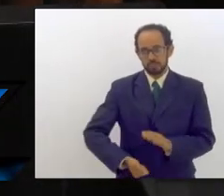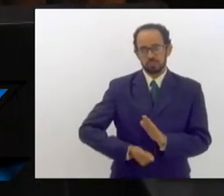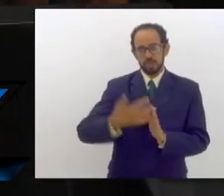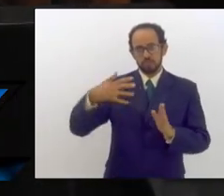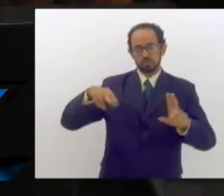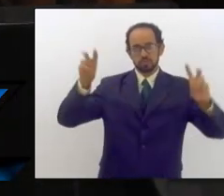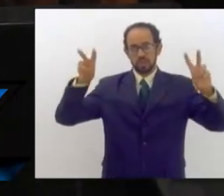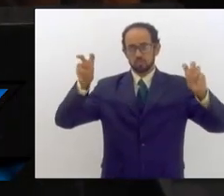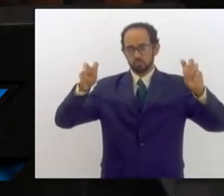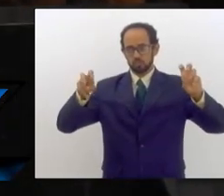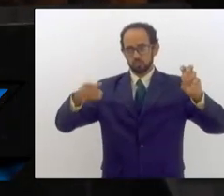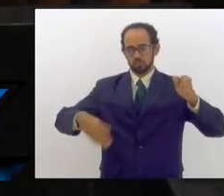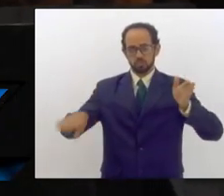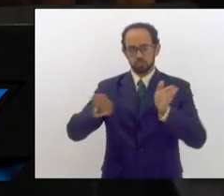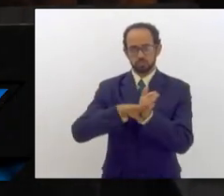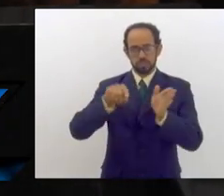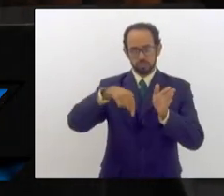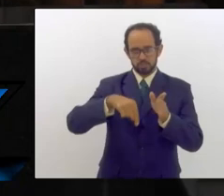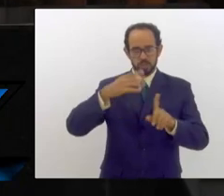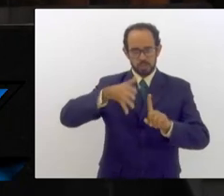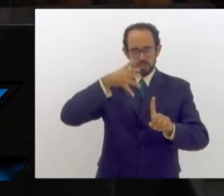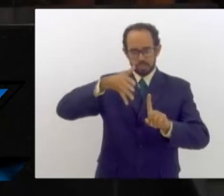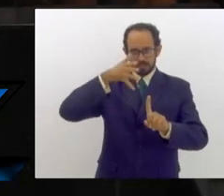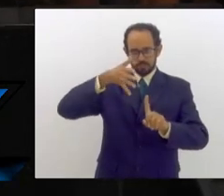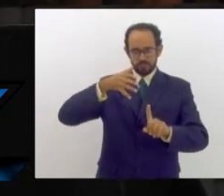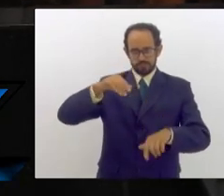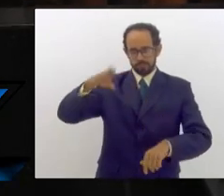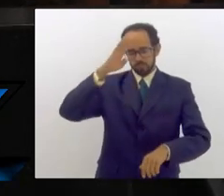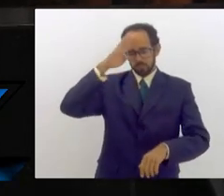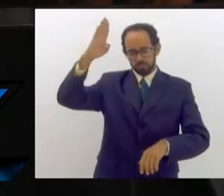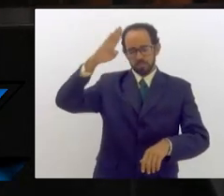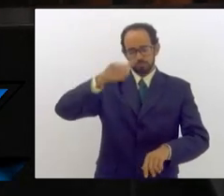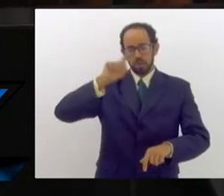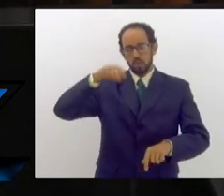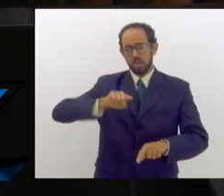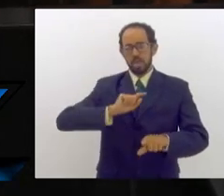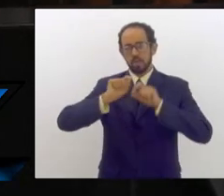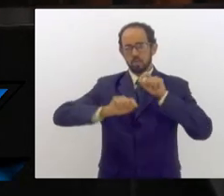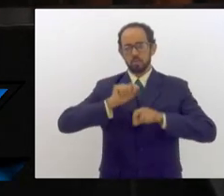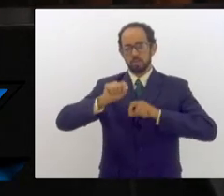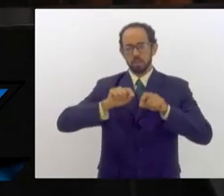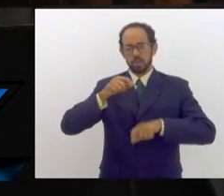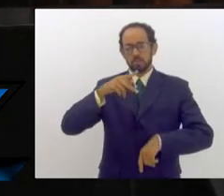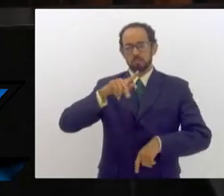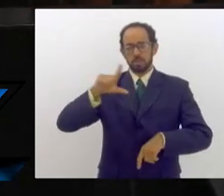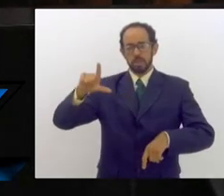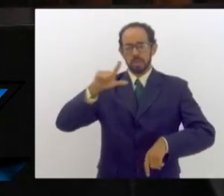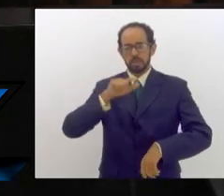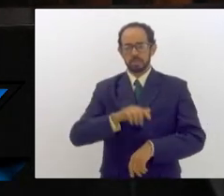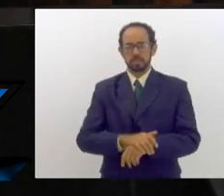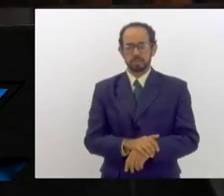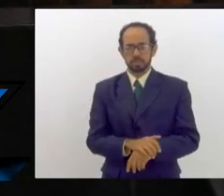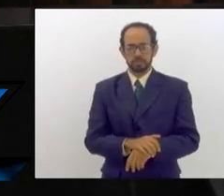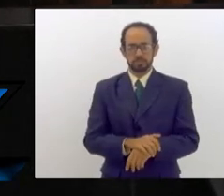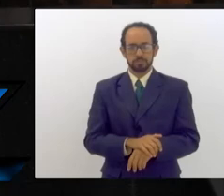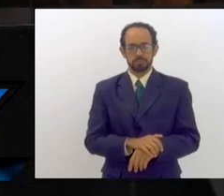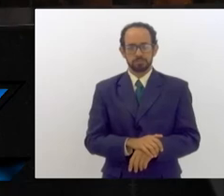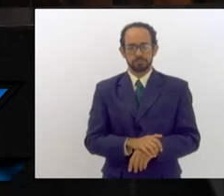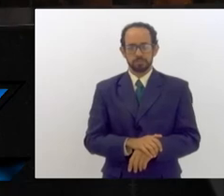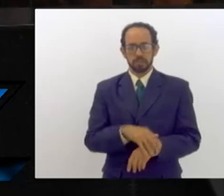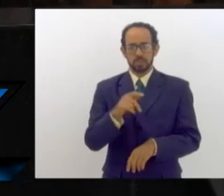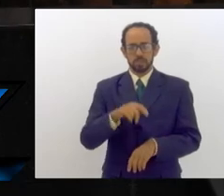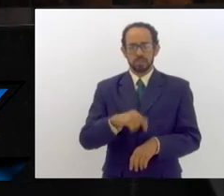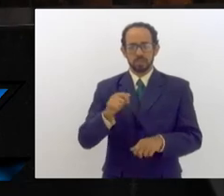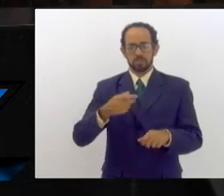me trazem essa Tribuna mas o assunto Central é o PL um projeto de lei